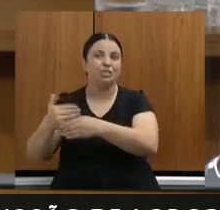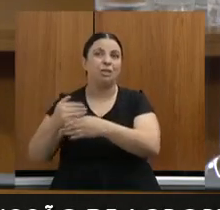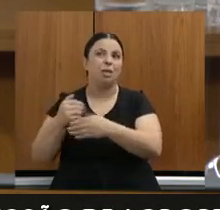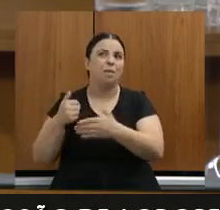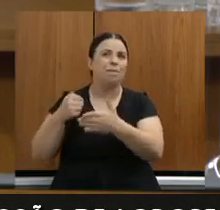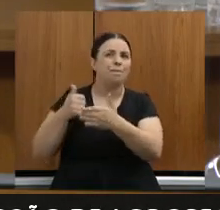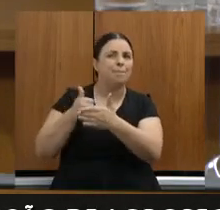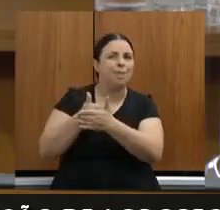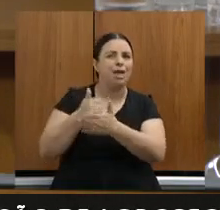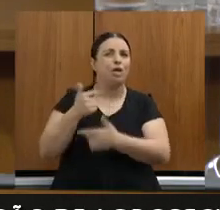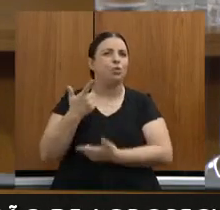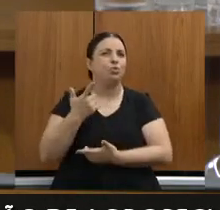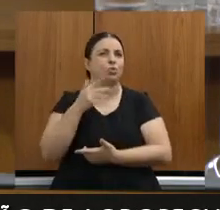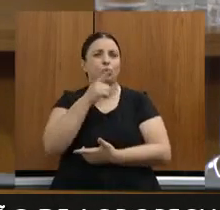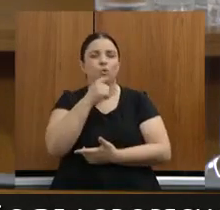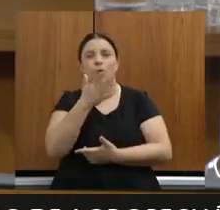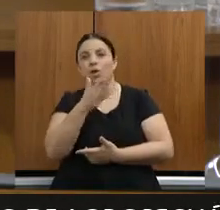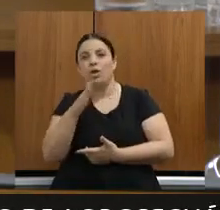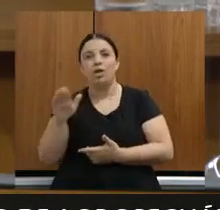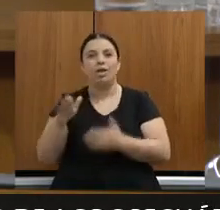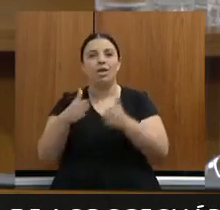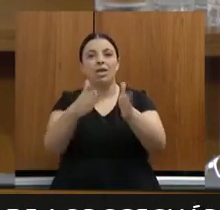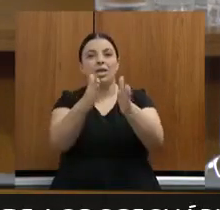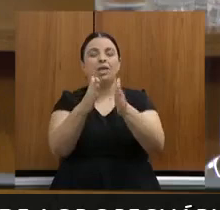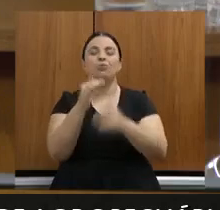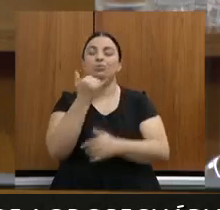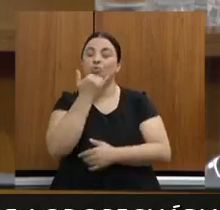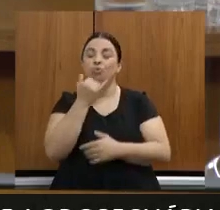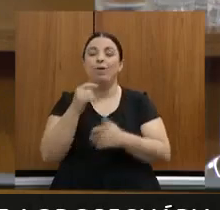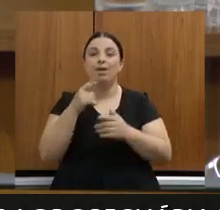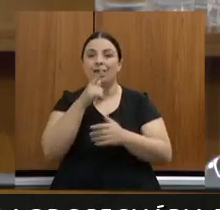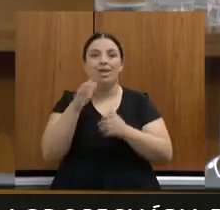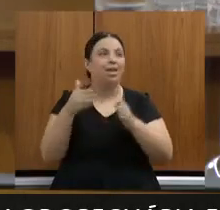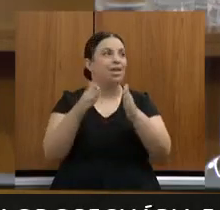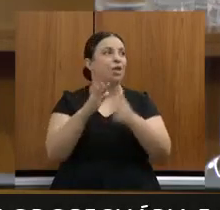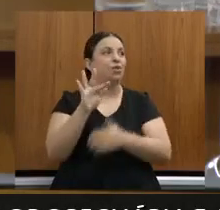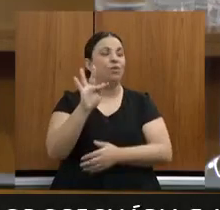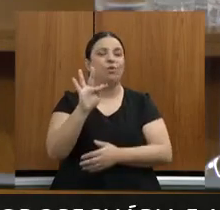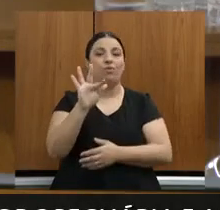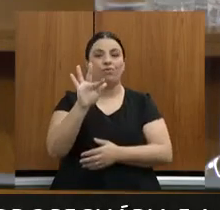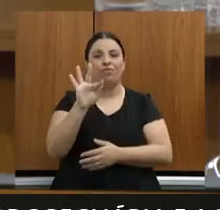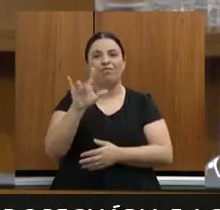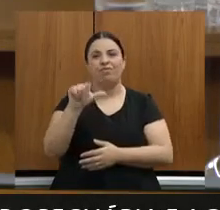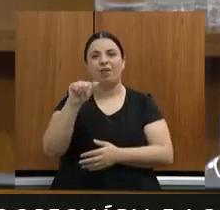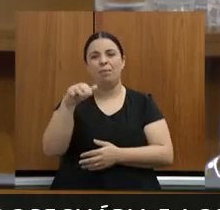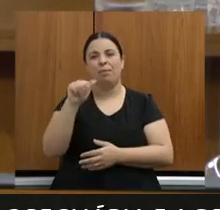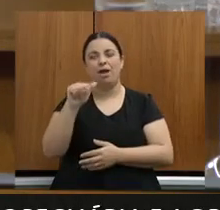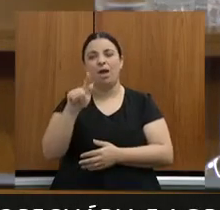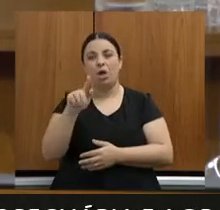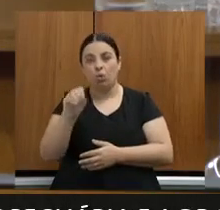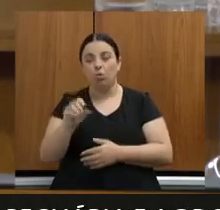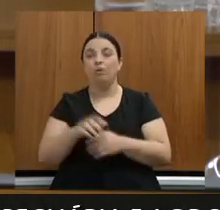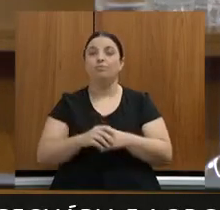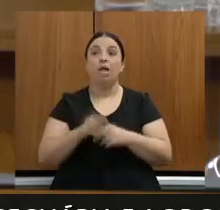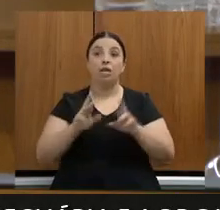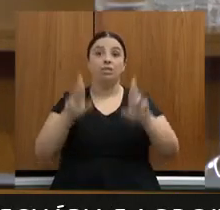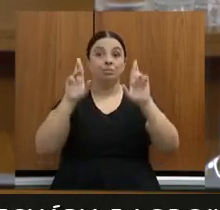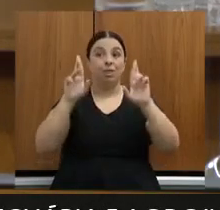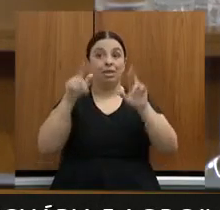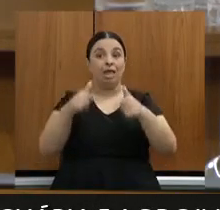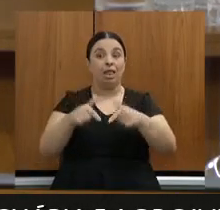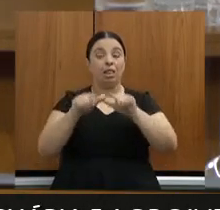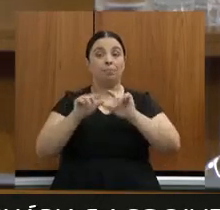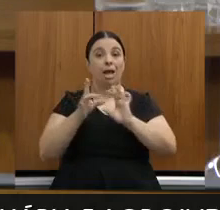estamos aí com a na reta final espero que essa semana a semana de libera licença para que a gente possa em tal começar o processo de